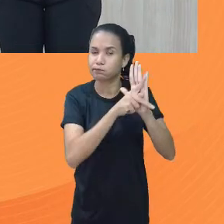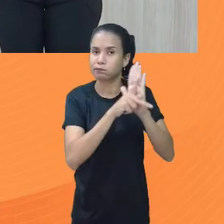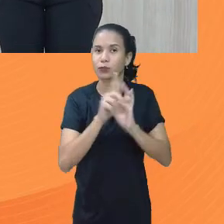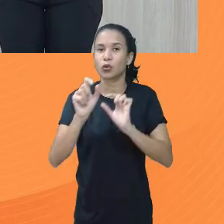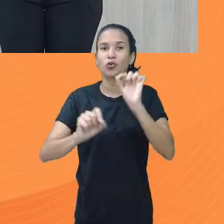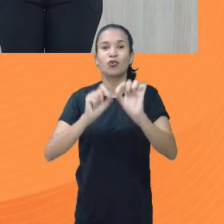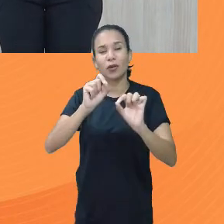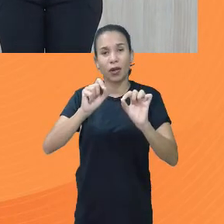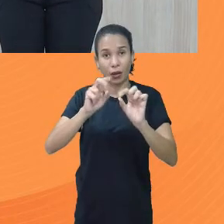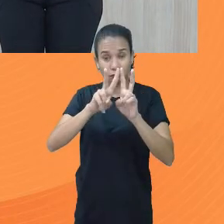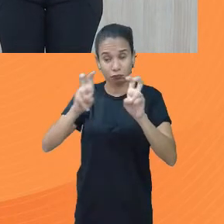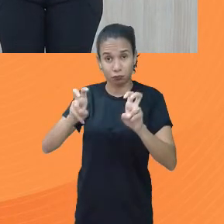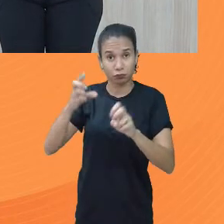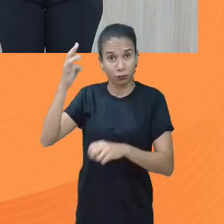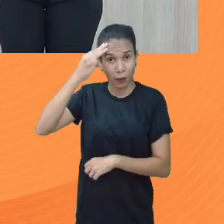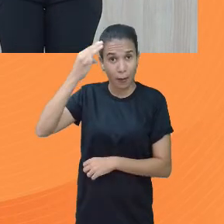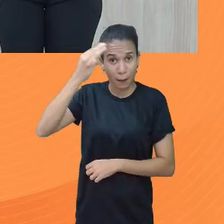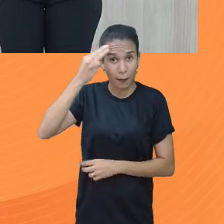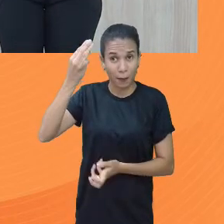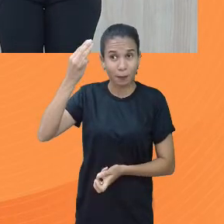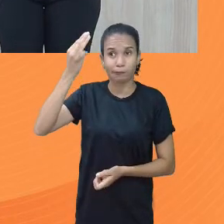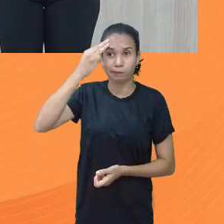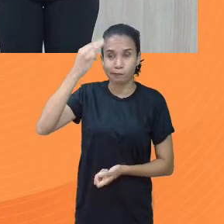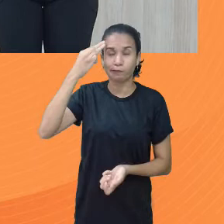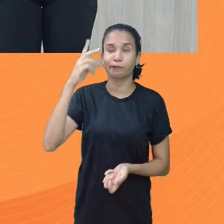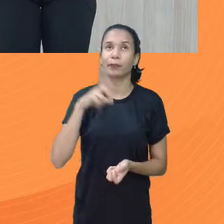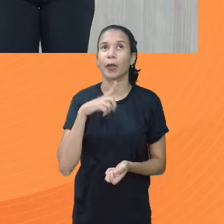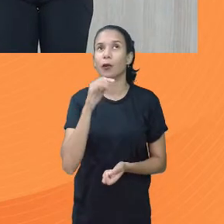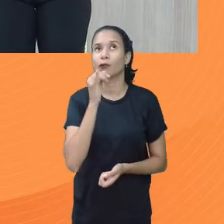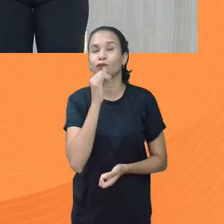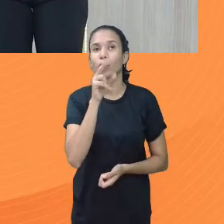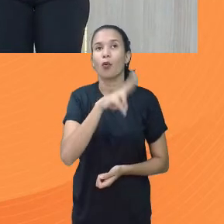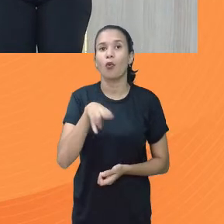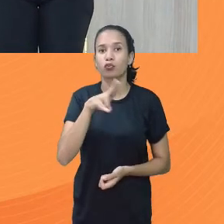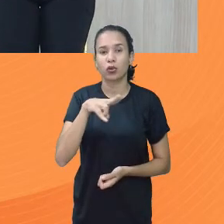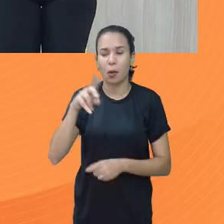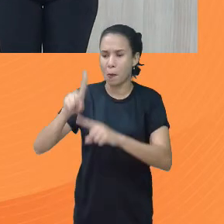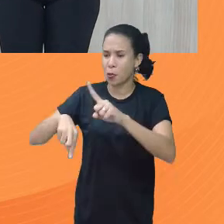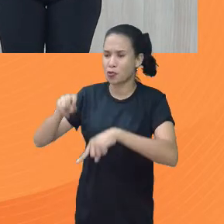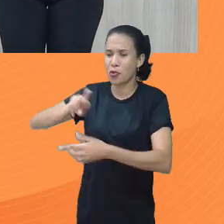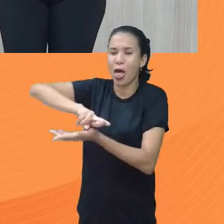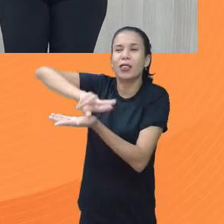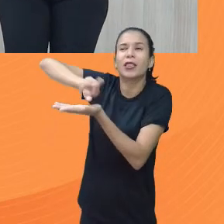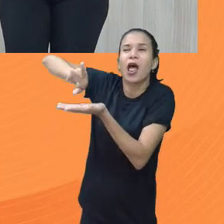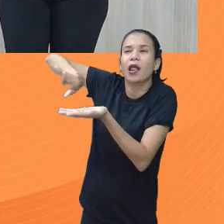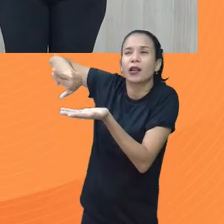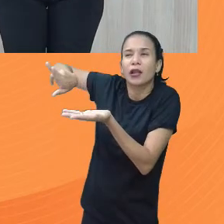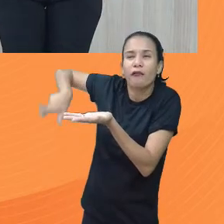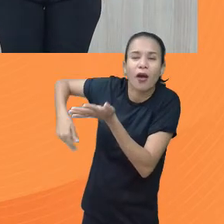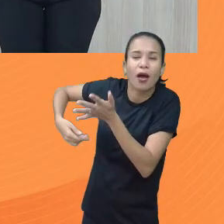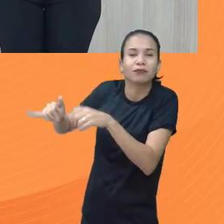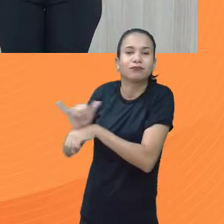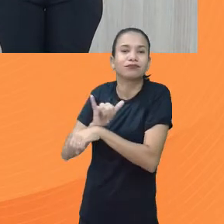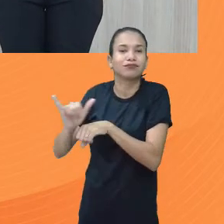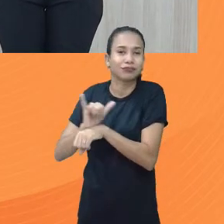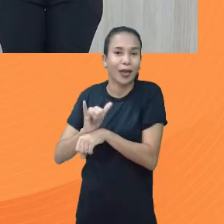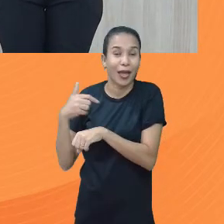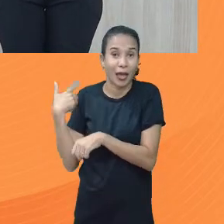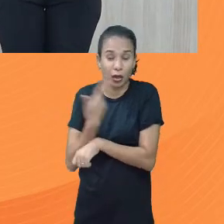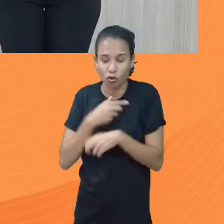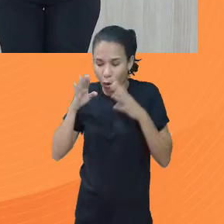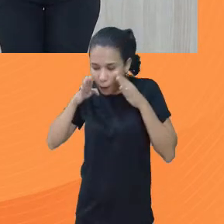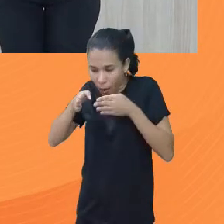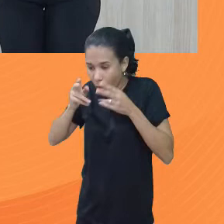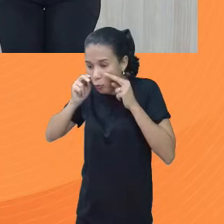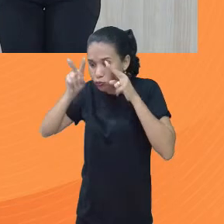as questões relacionadas à memória. E aí podemos trabalhar com objetos mais diferentes possíveis que a gente tiver, para que a gente amplie